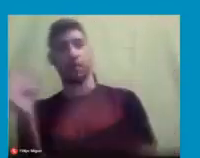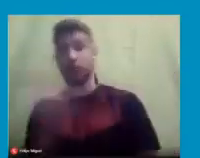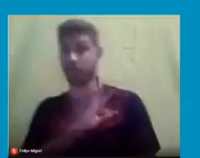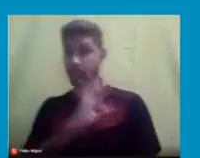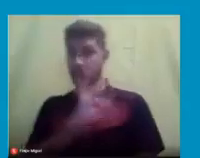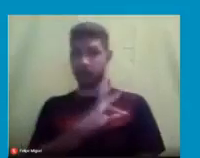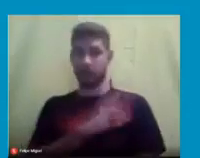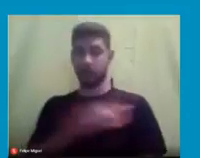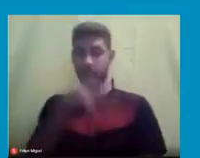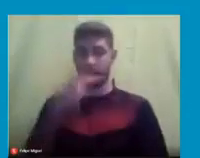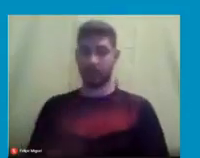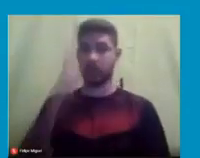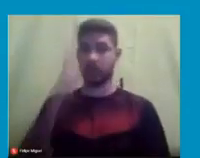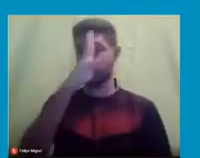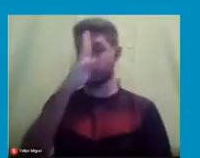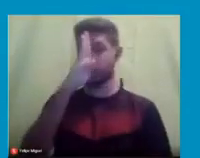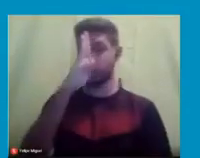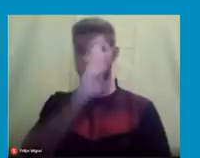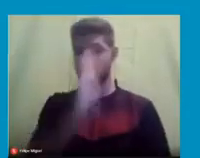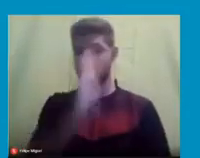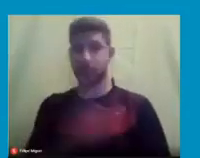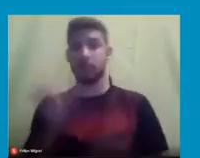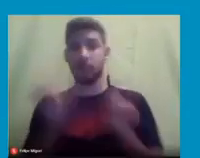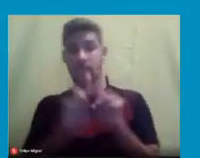negros. 80%.